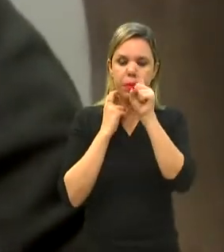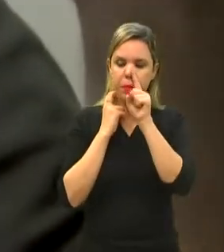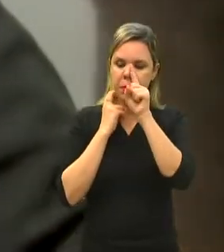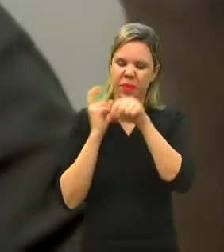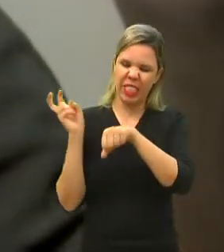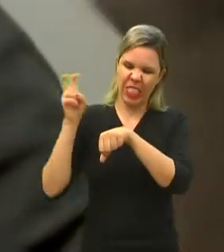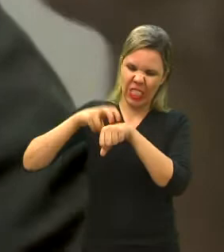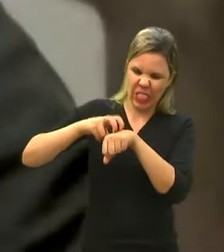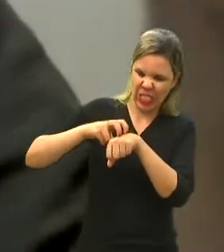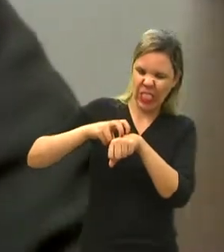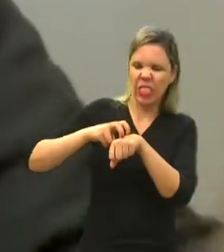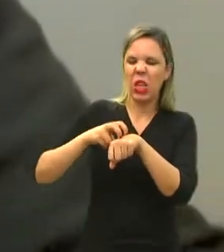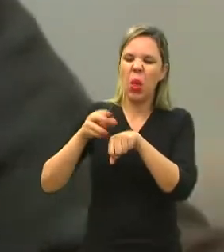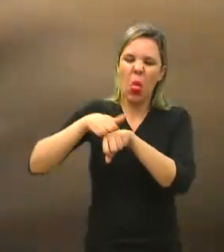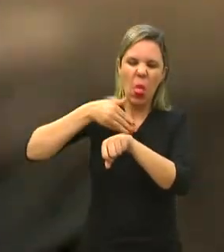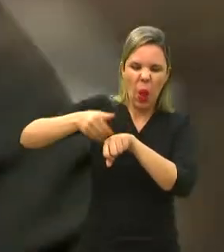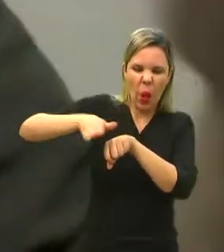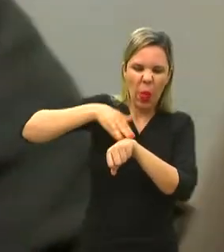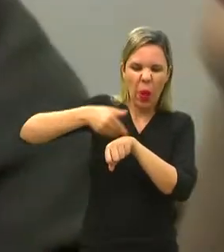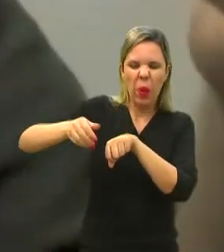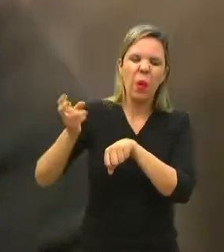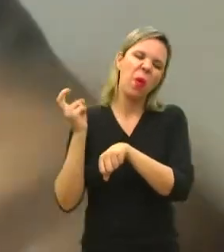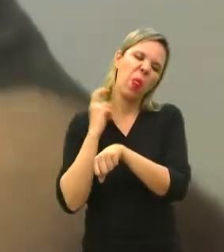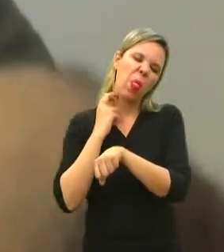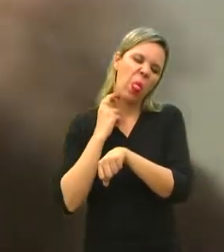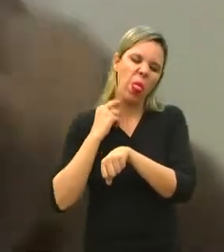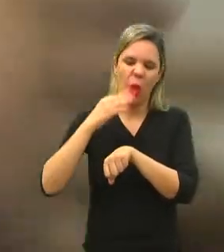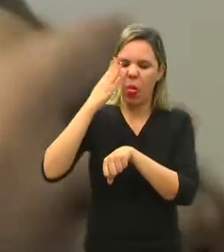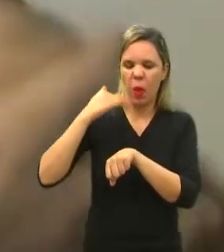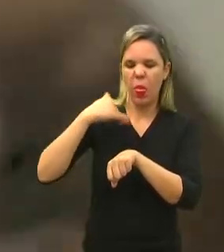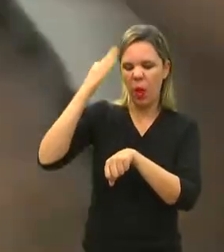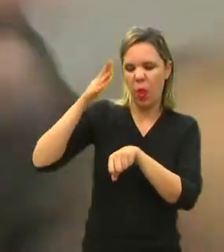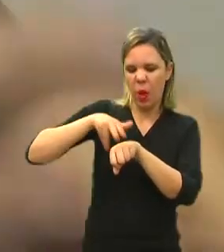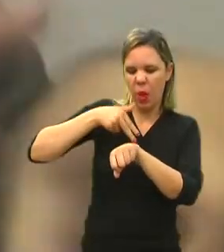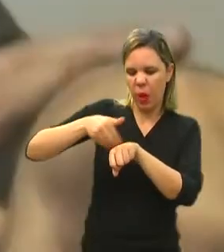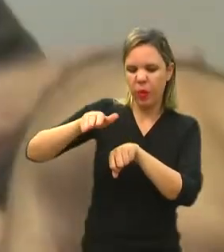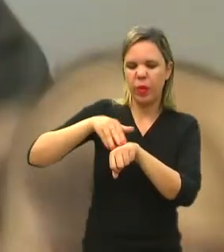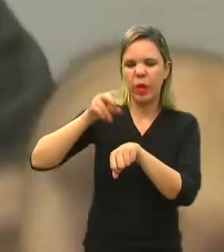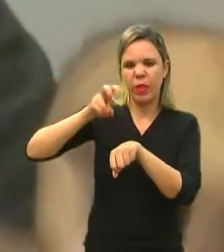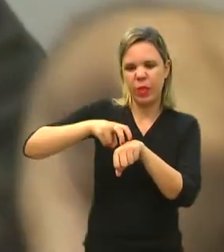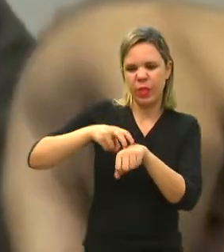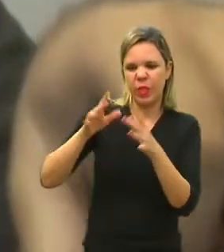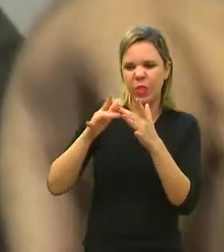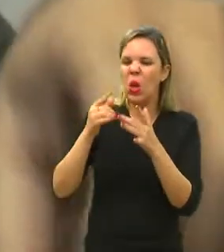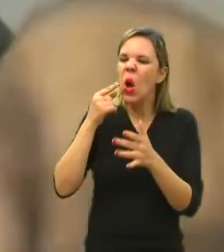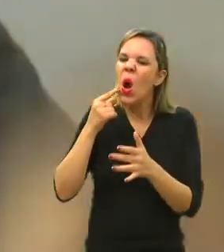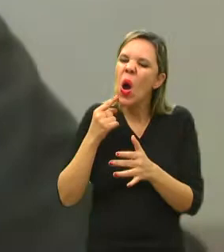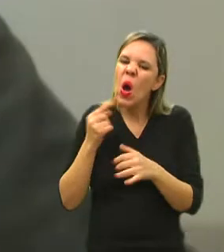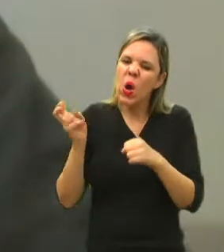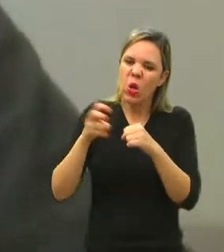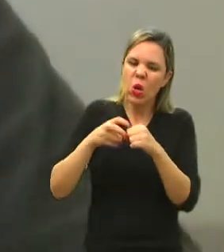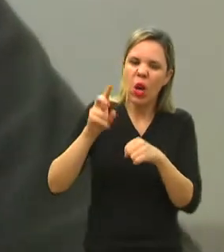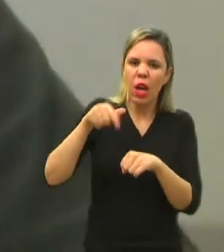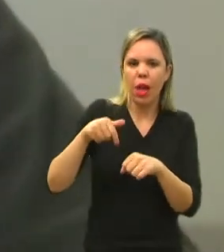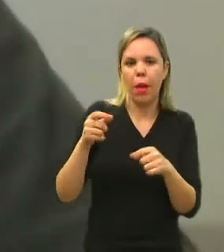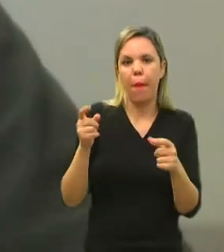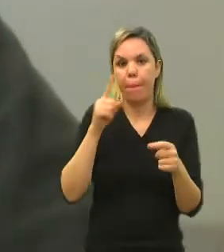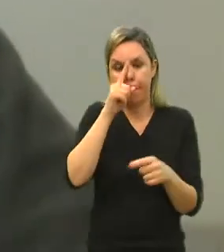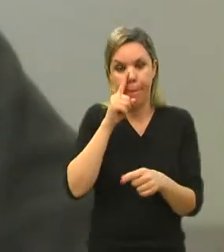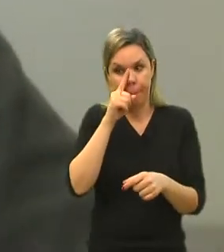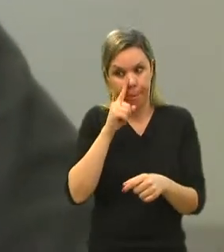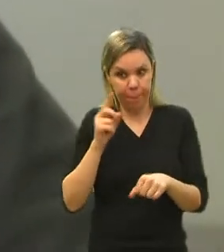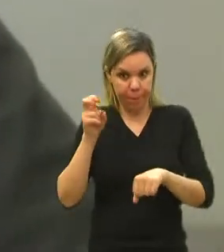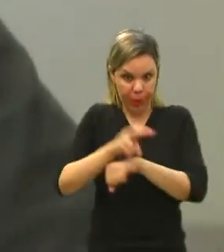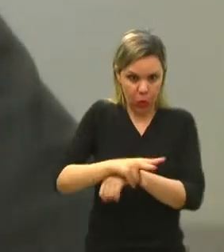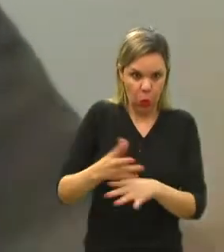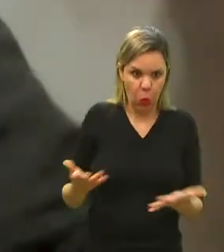o risco dele ser mordido, o risco dele ser lambido, o risco do animal ter se lambido e aí o cara pôr a mão nessa secreção com o vírus é